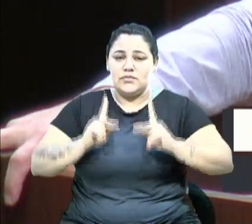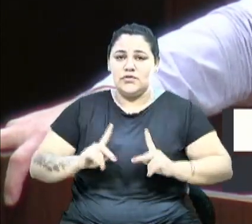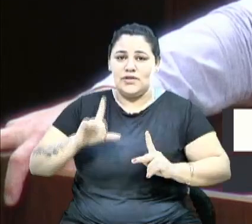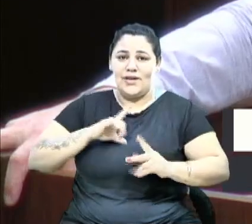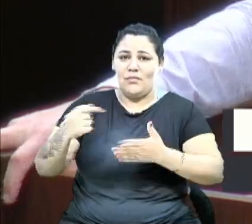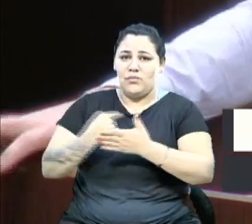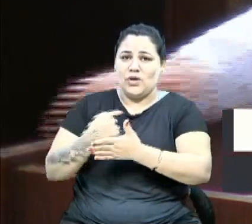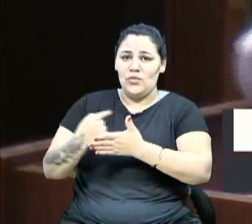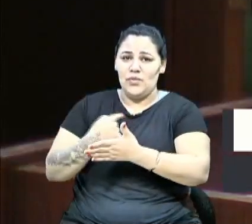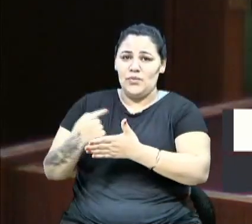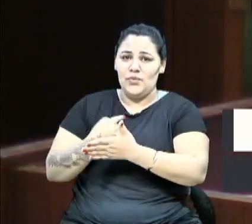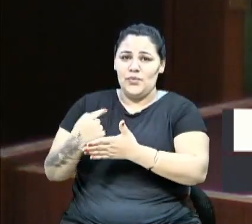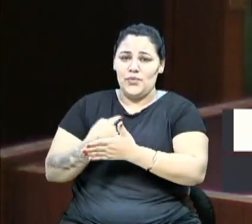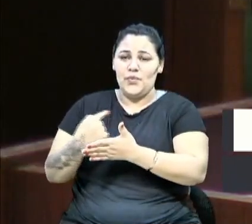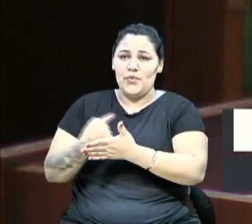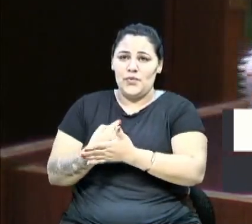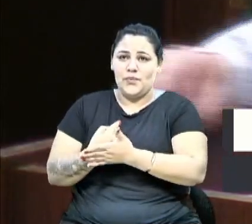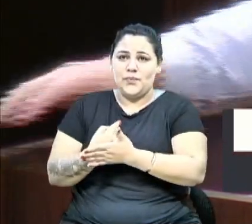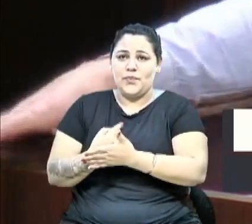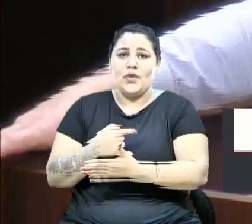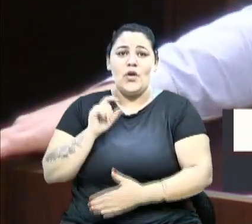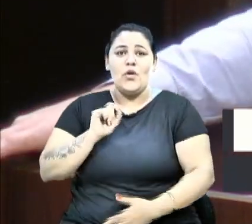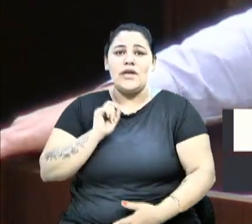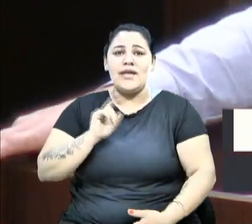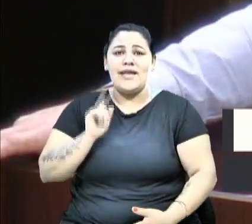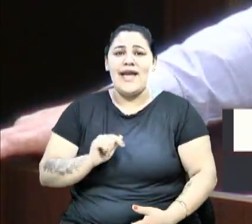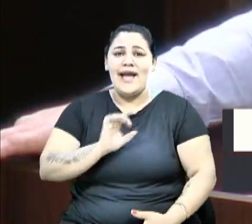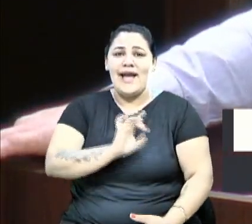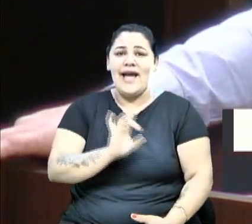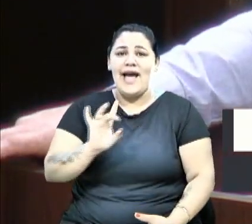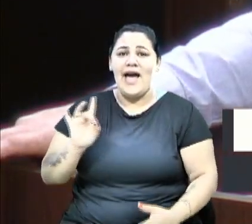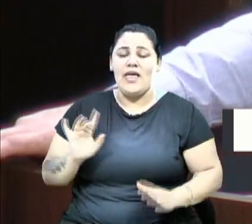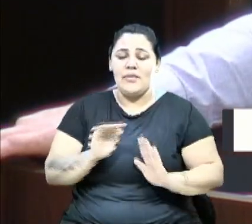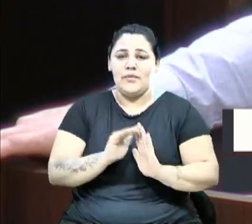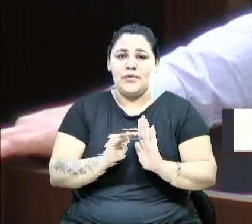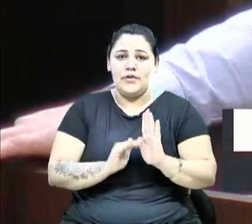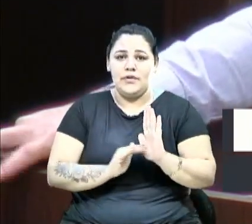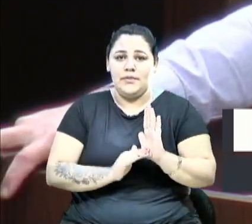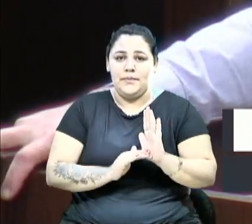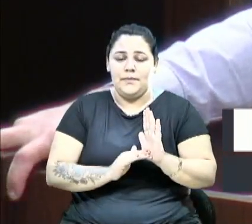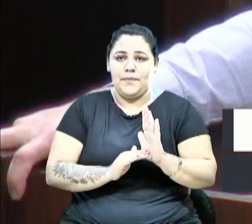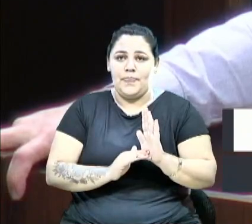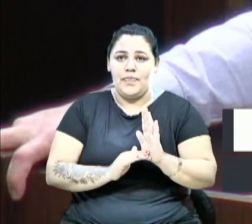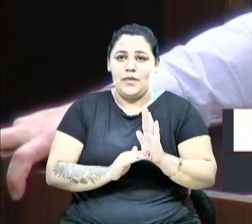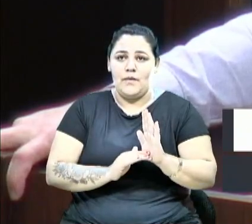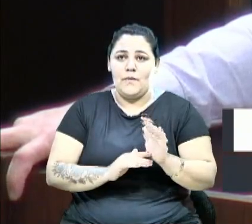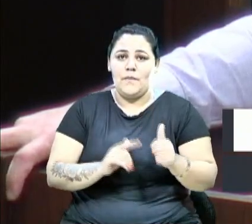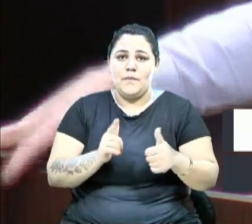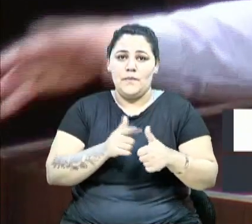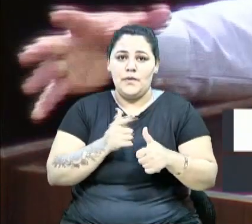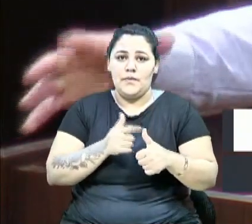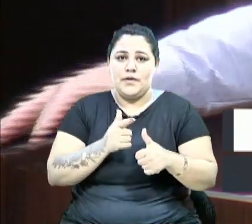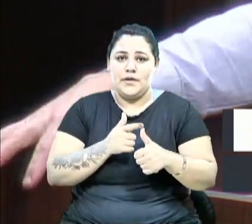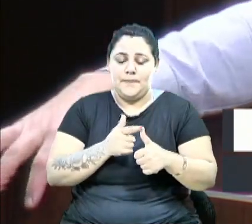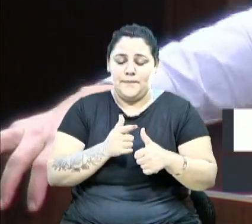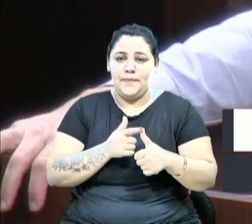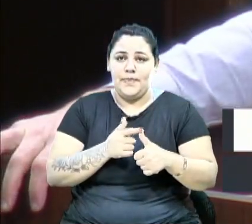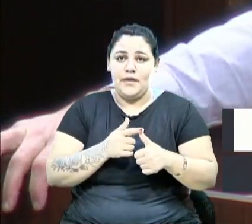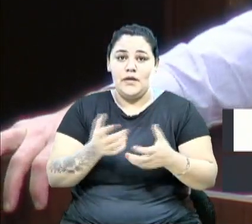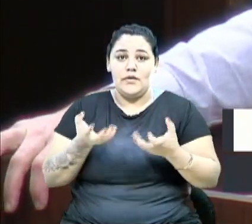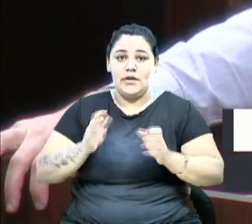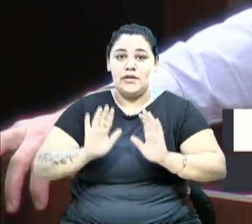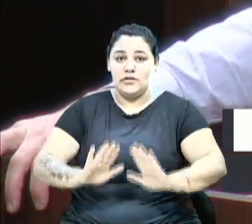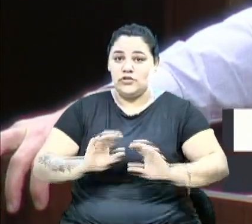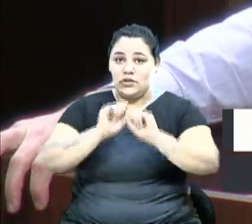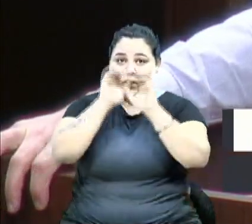recebido, é o que é cada programa. Primeiro passo, então, eu deixar claro aqui para os